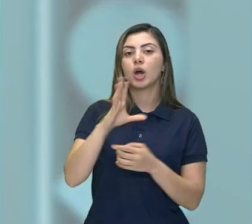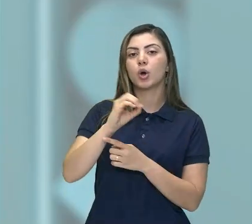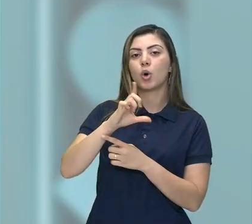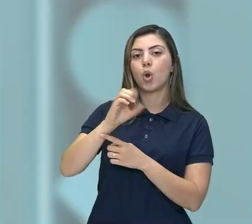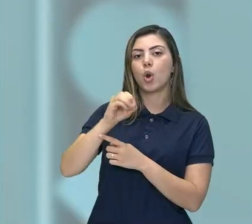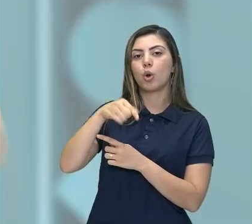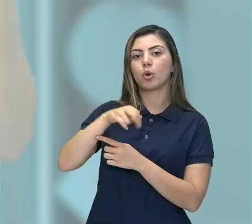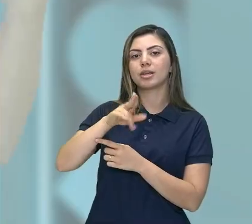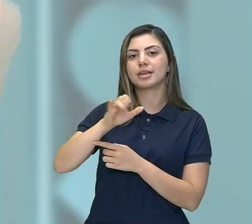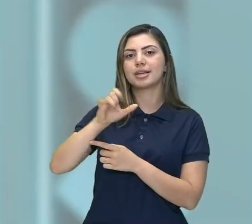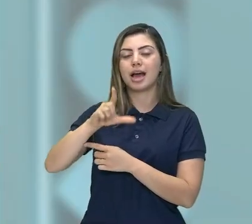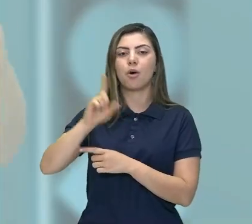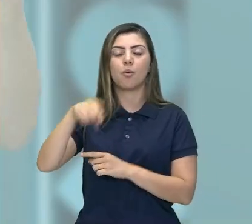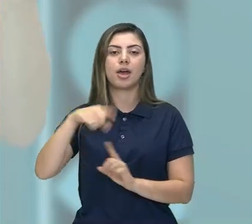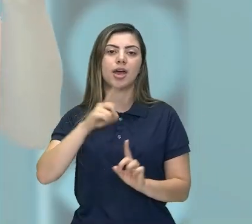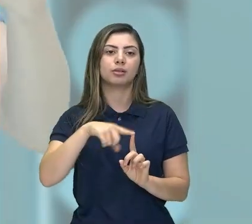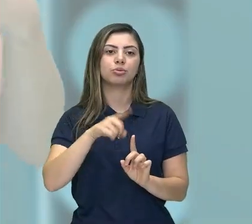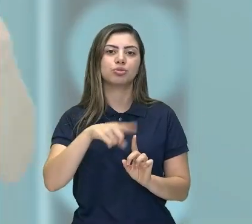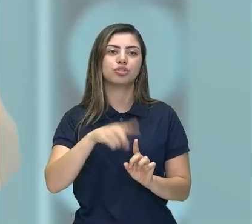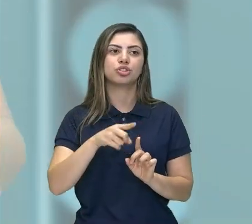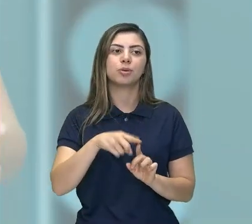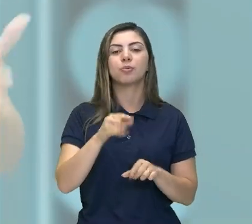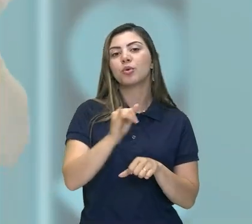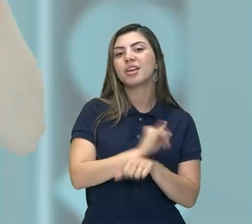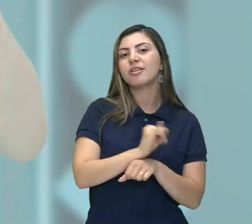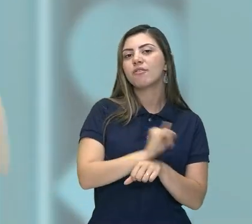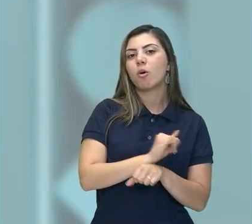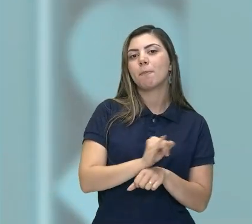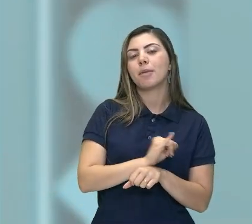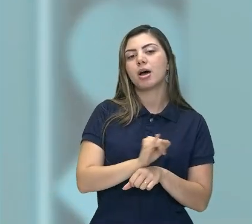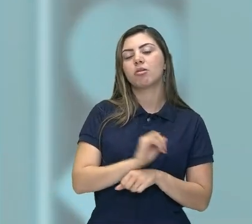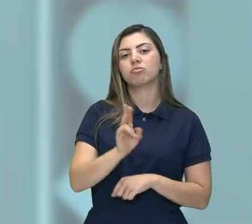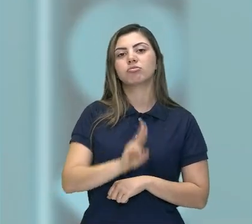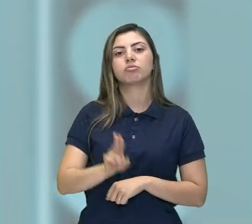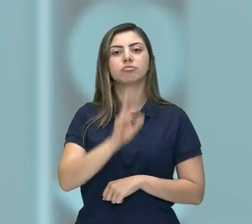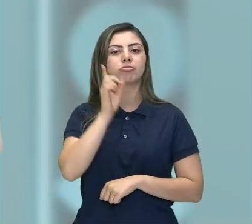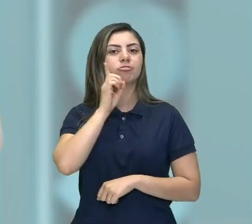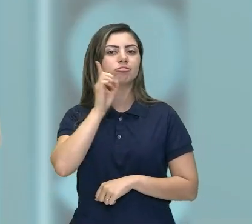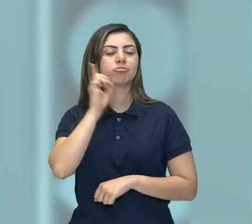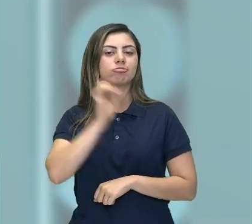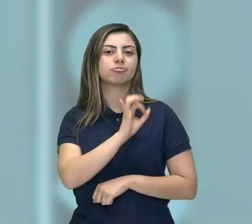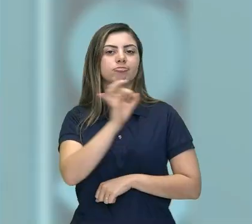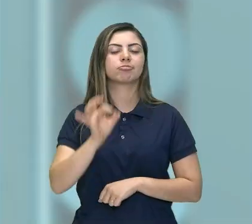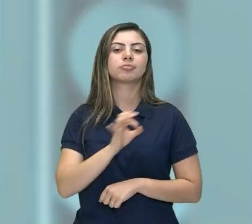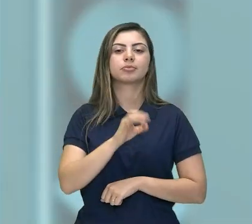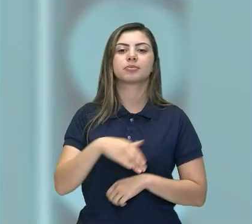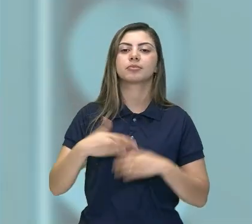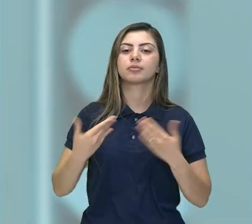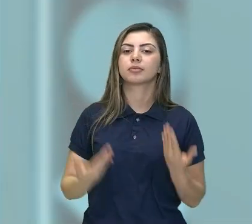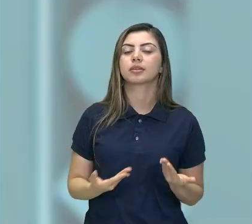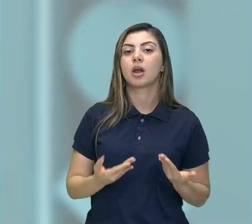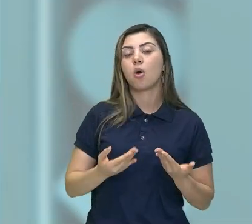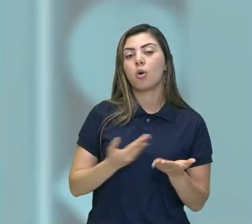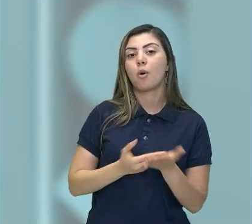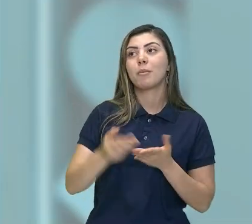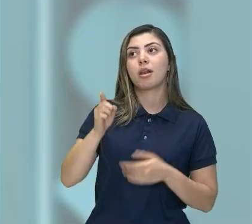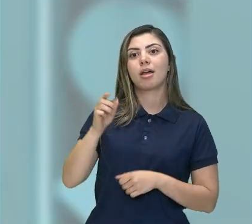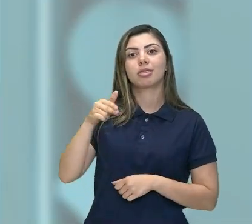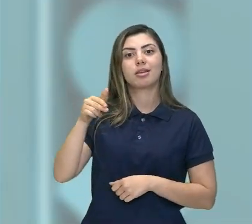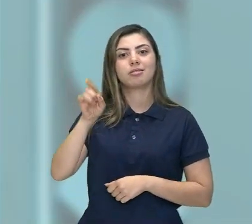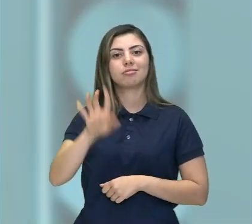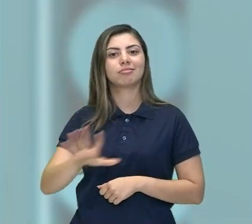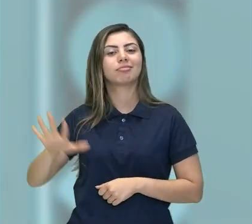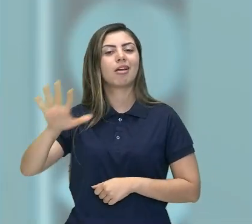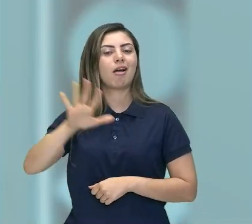das narrativas, seria justamente essa linguagem mais solta, mais falada, e vai partir da região Nordeste, ele vai